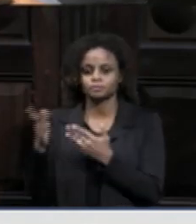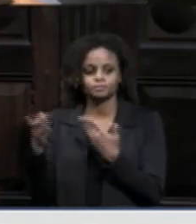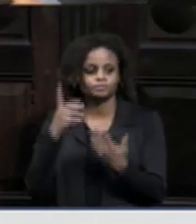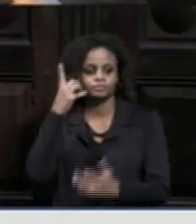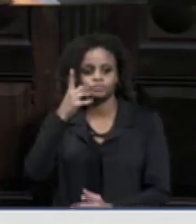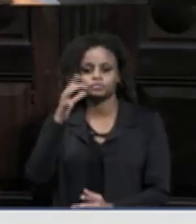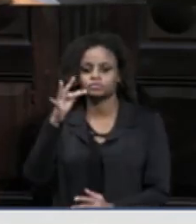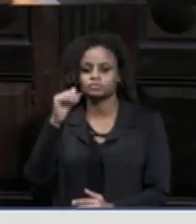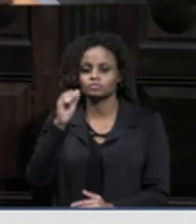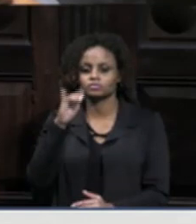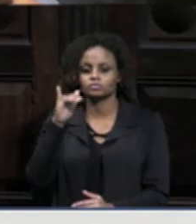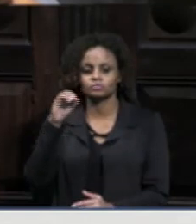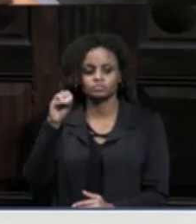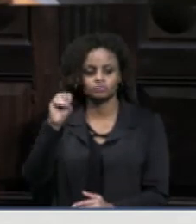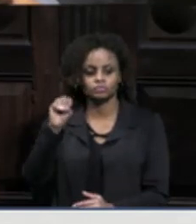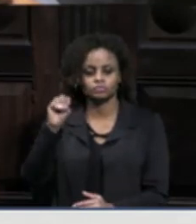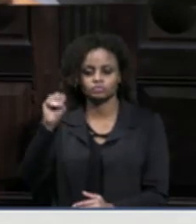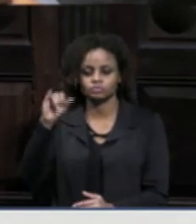Silva.